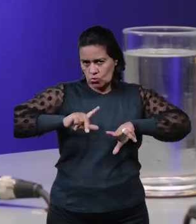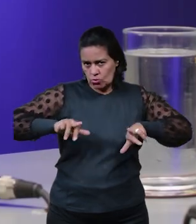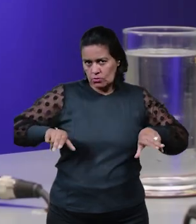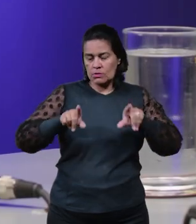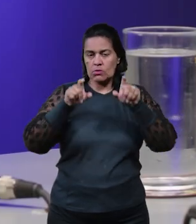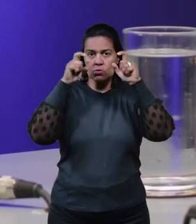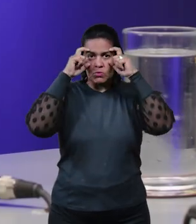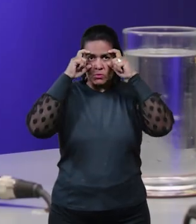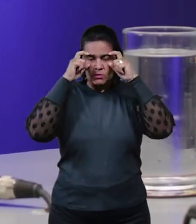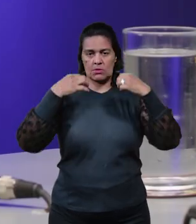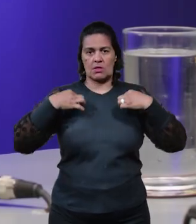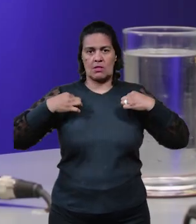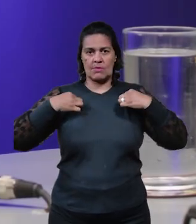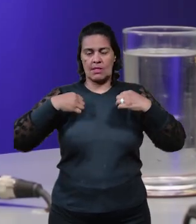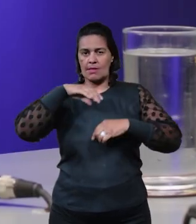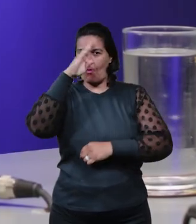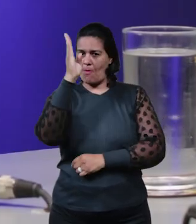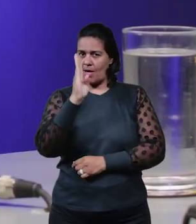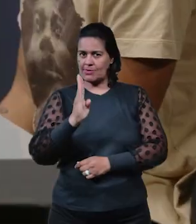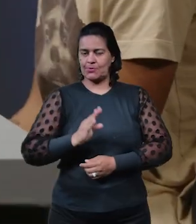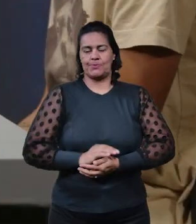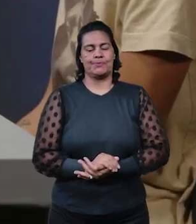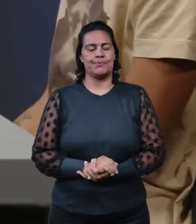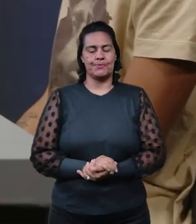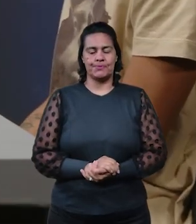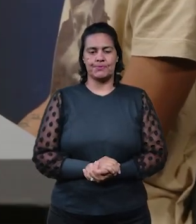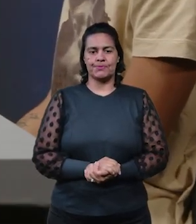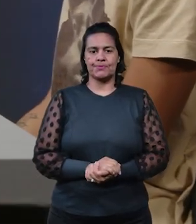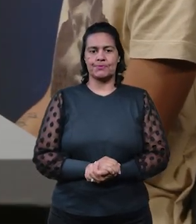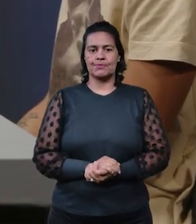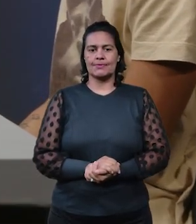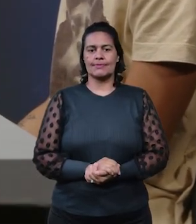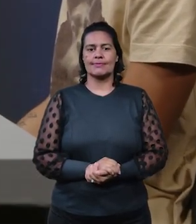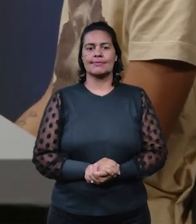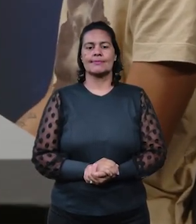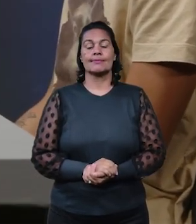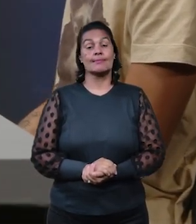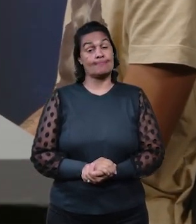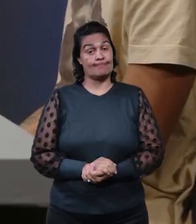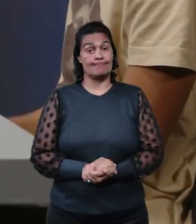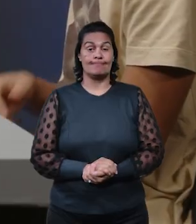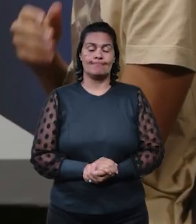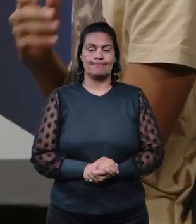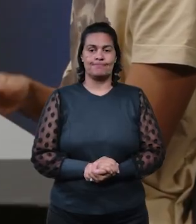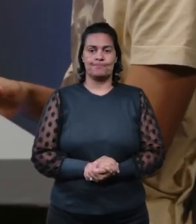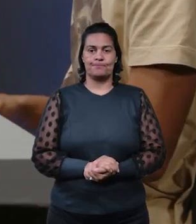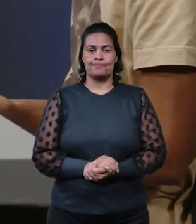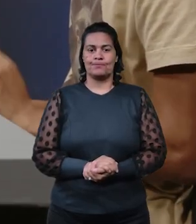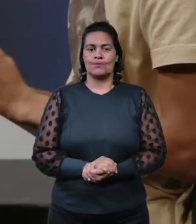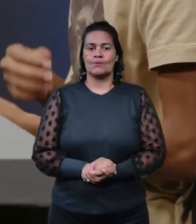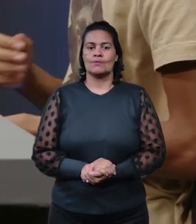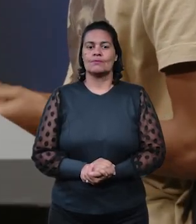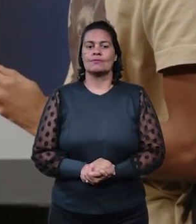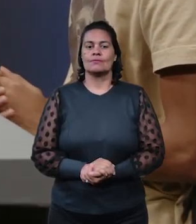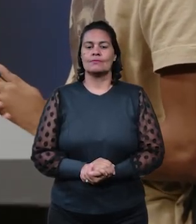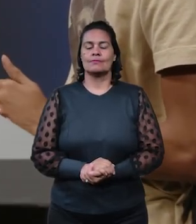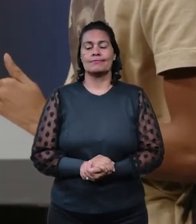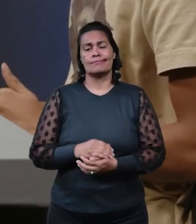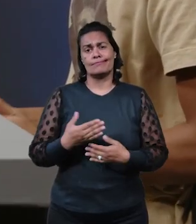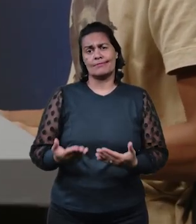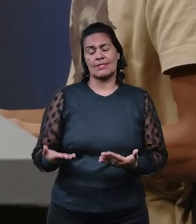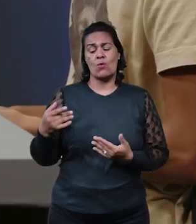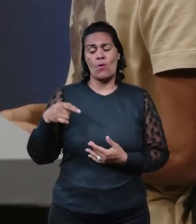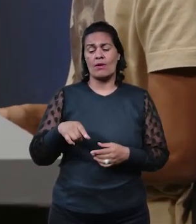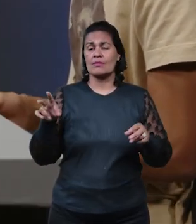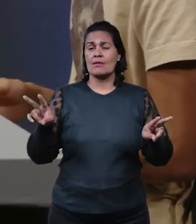do Brasil. Perfeito. É, Assim, eu acho que é um assunto